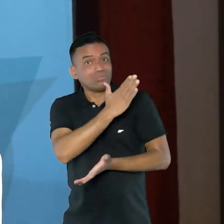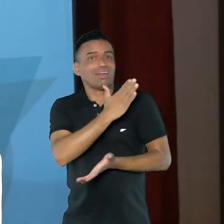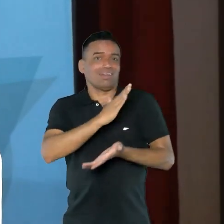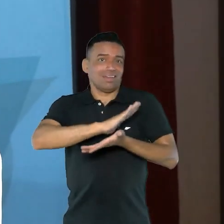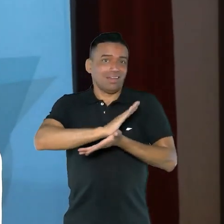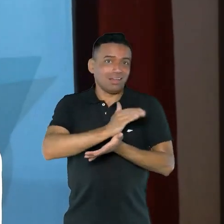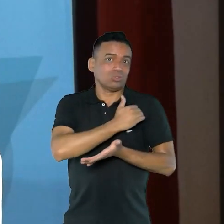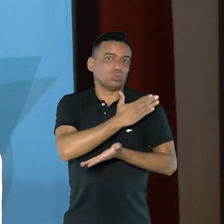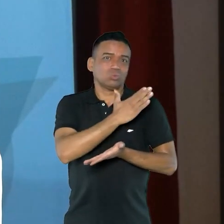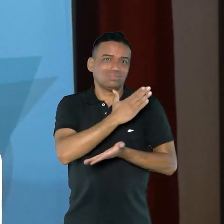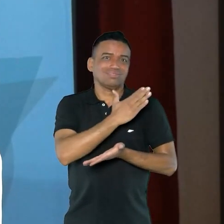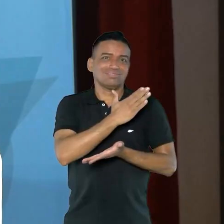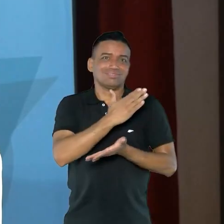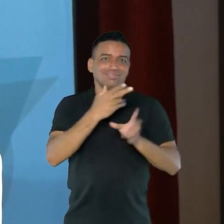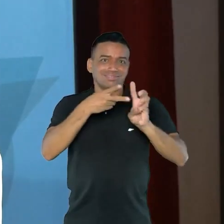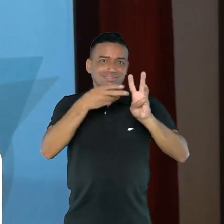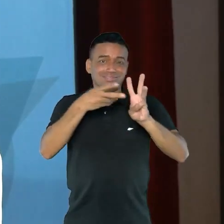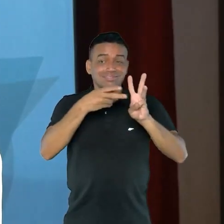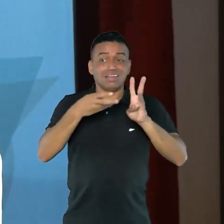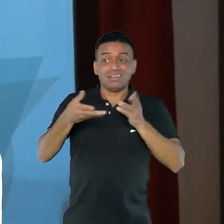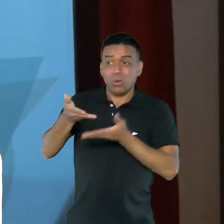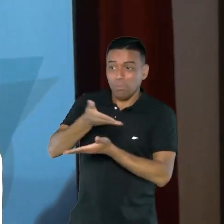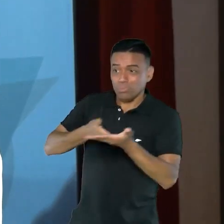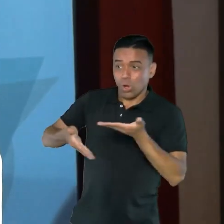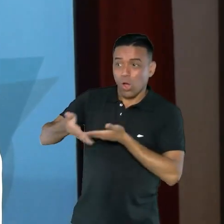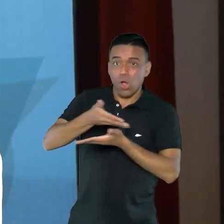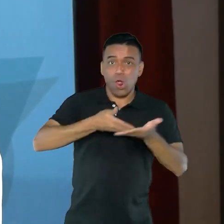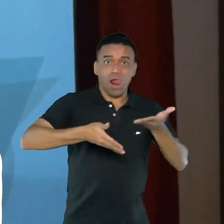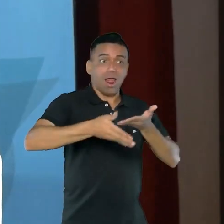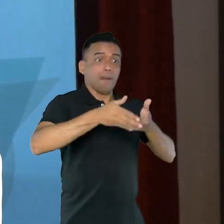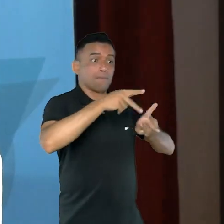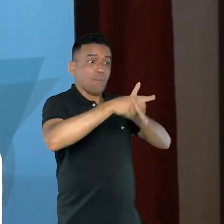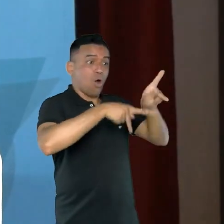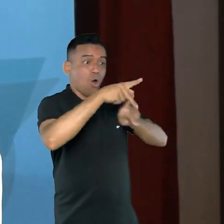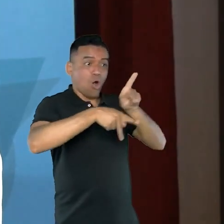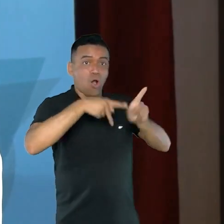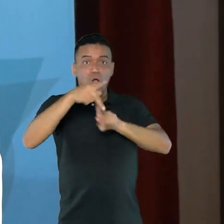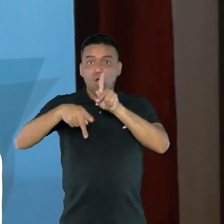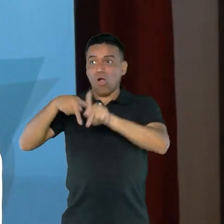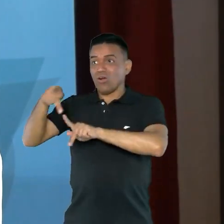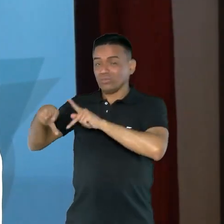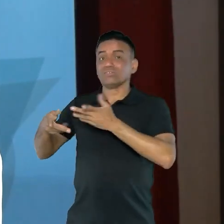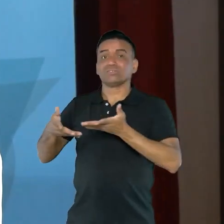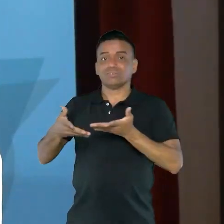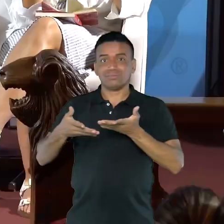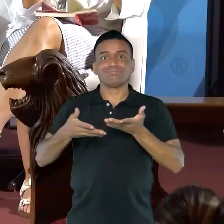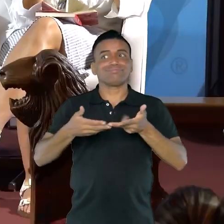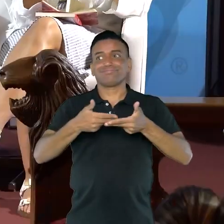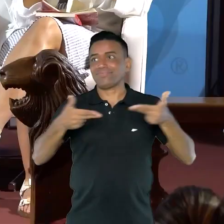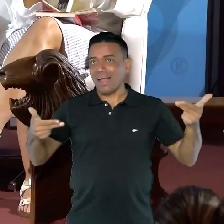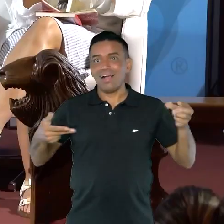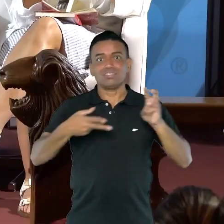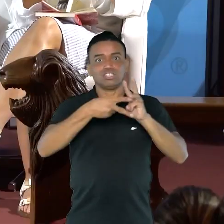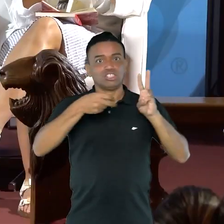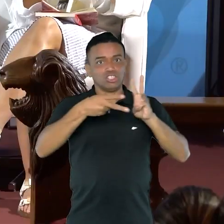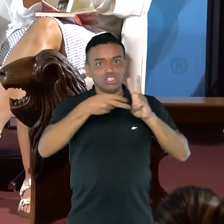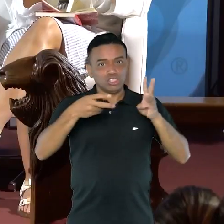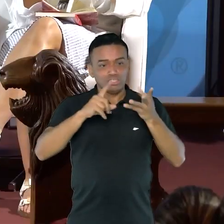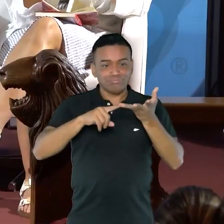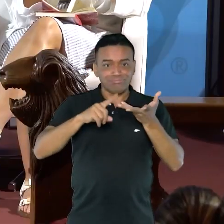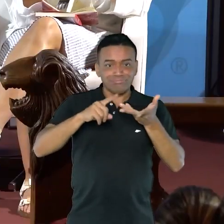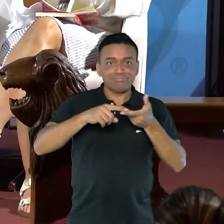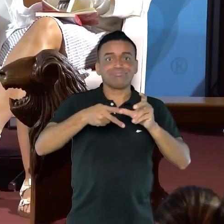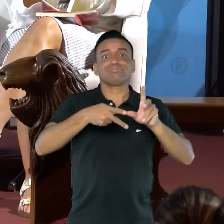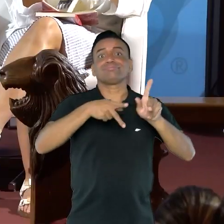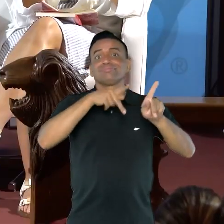sempre existiram, né? Entre o povo Kayapó, Chucuru, Tupinambá, Guarani, por aí segue. Só que o que existiu na colonização